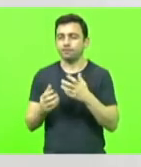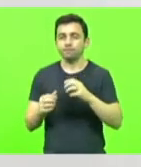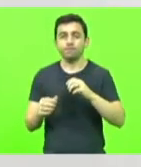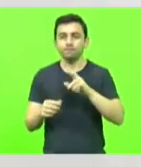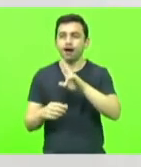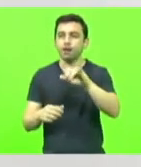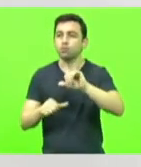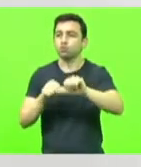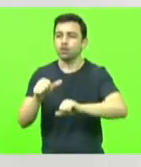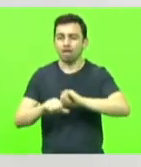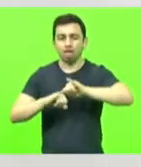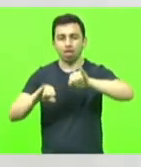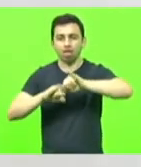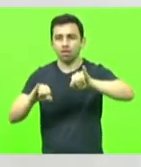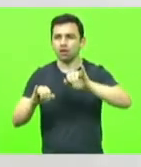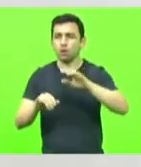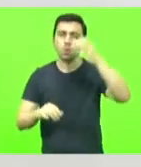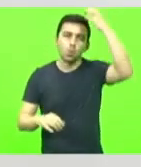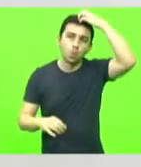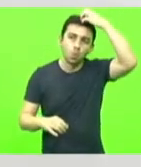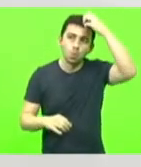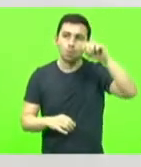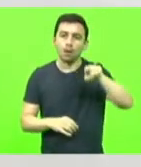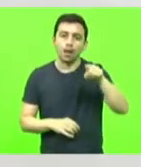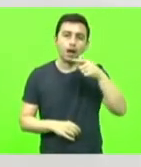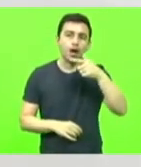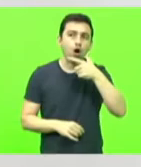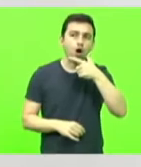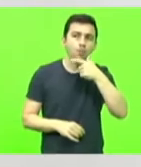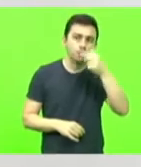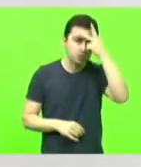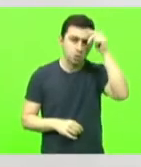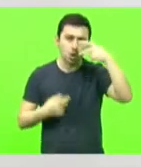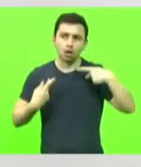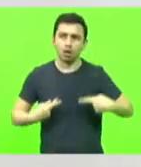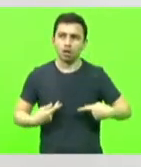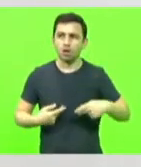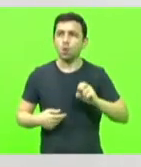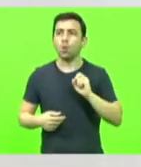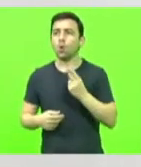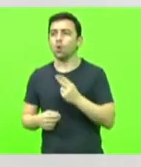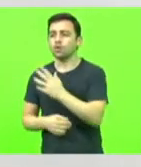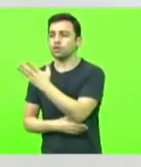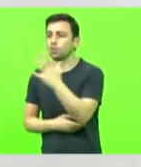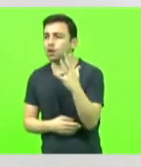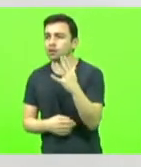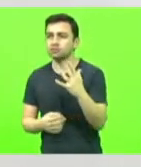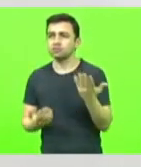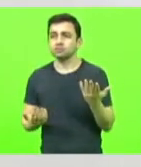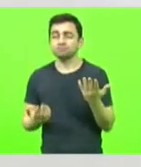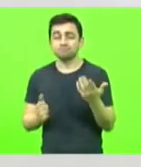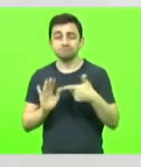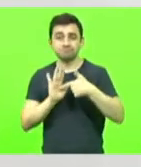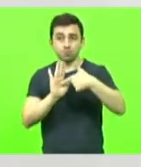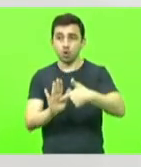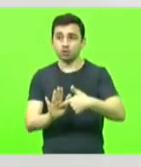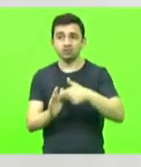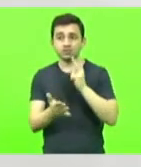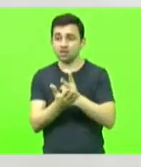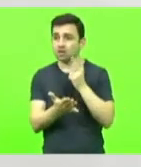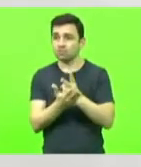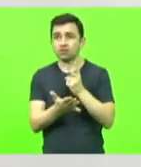climáticas, de quem é a culpa, se é do homem, da natureza ou de ambos. Os fatos estão à nossa frente o tempo